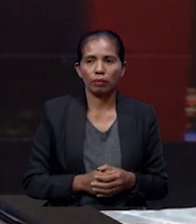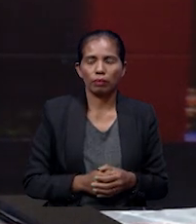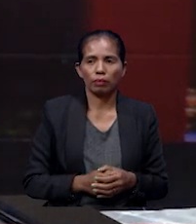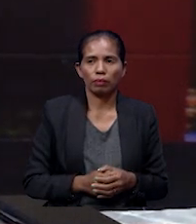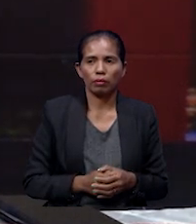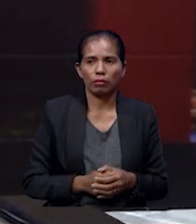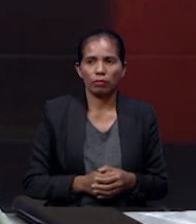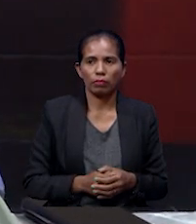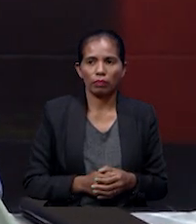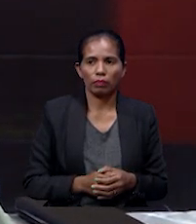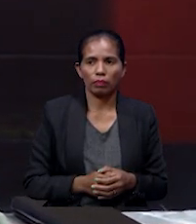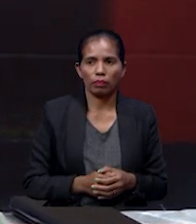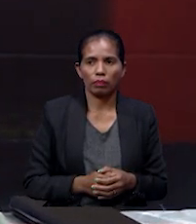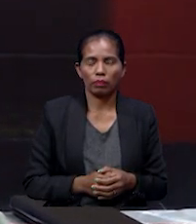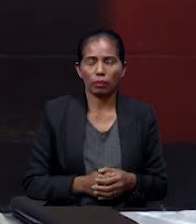voto.